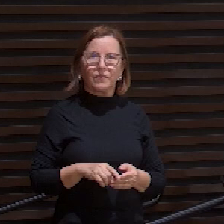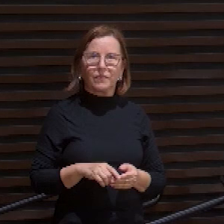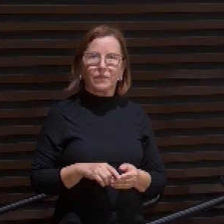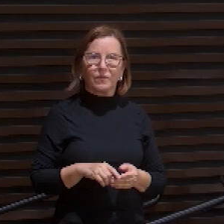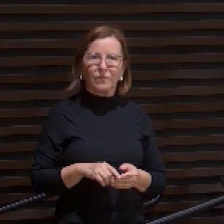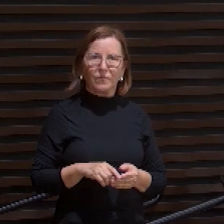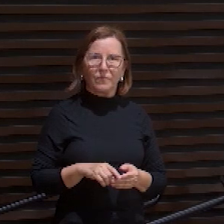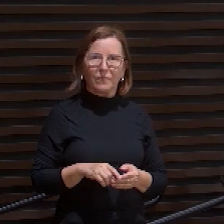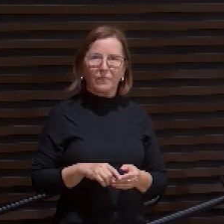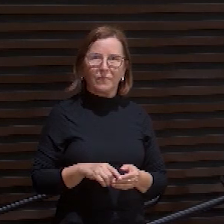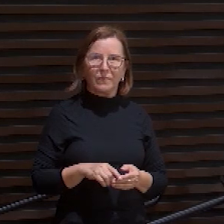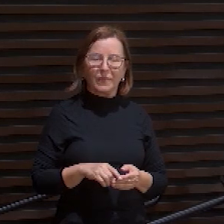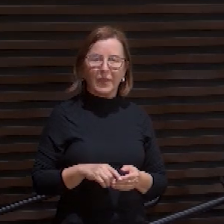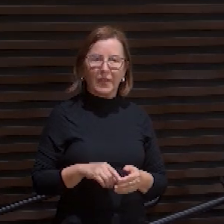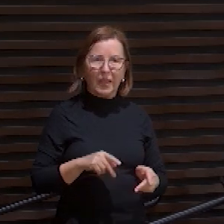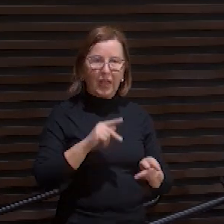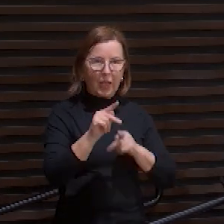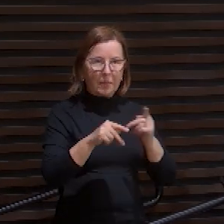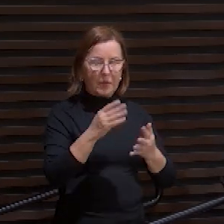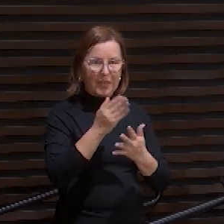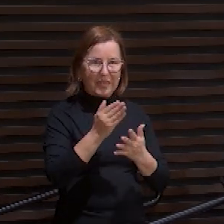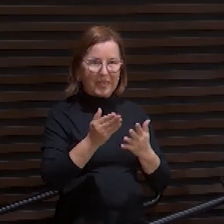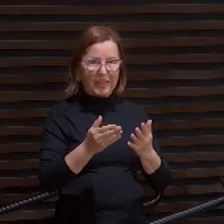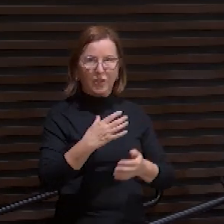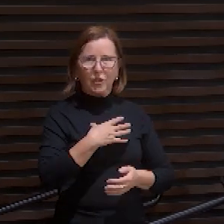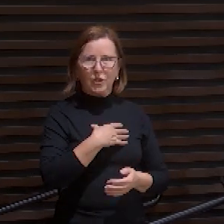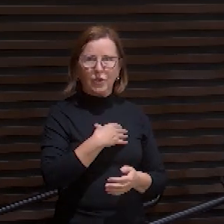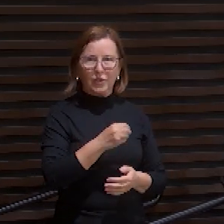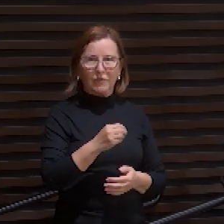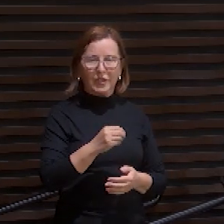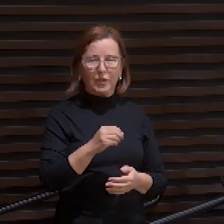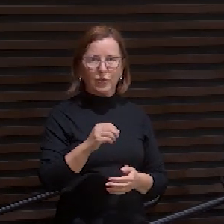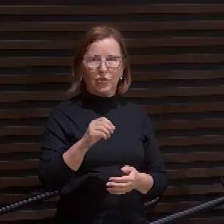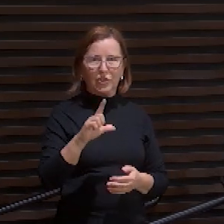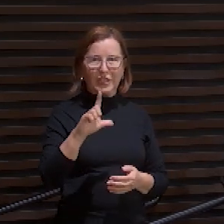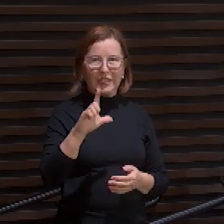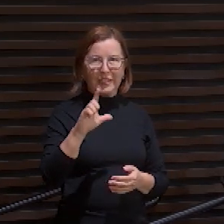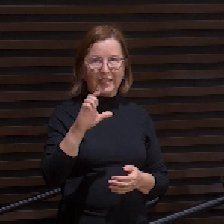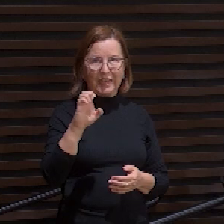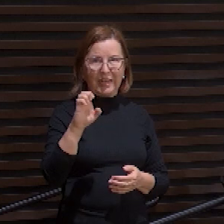Ora, os que dentre os filhos de Levi